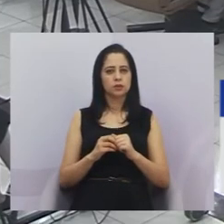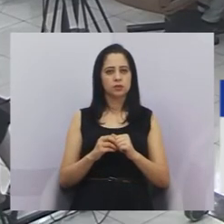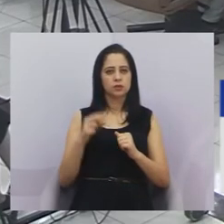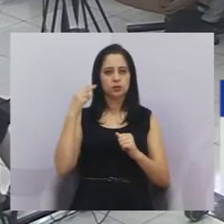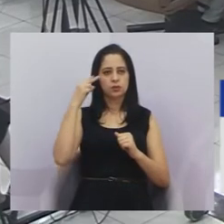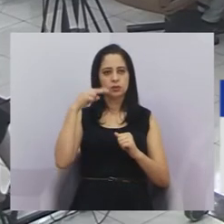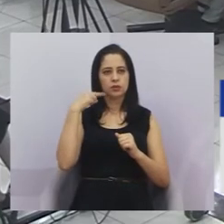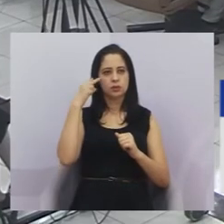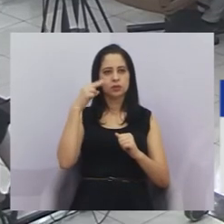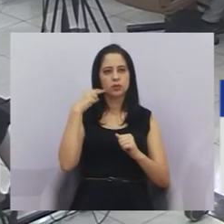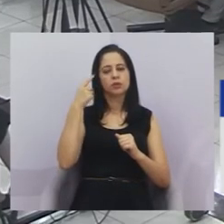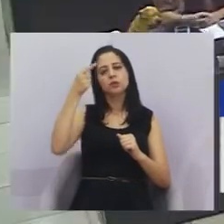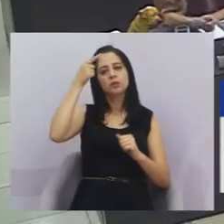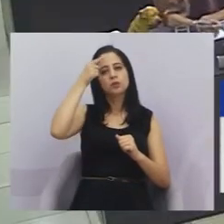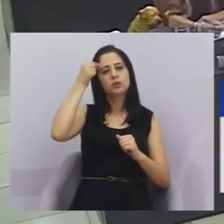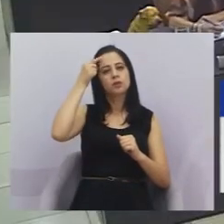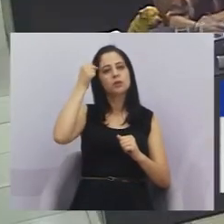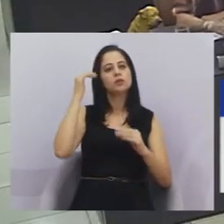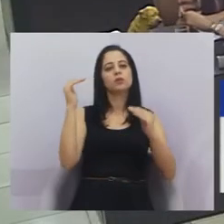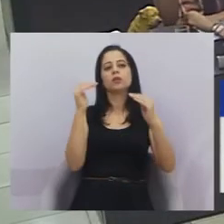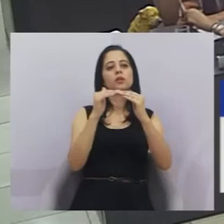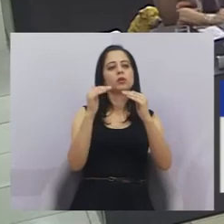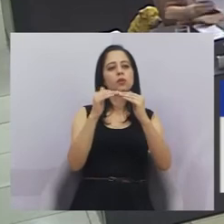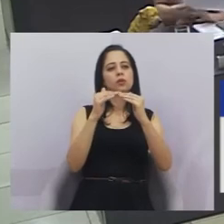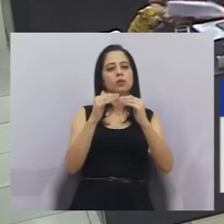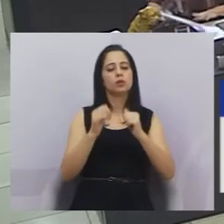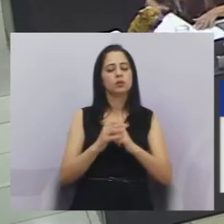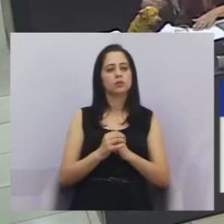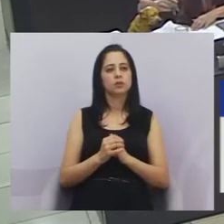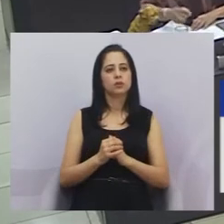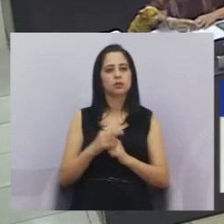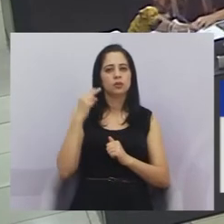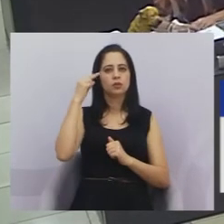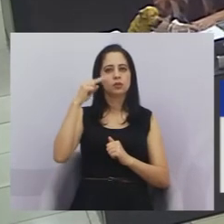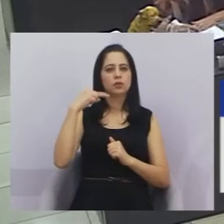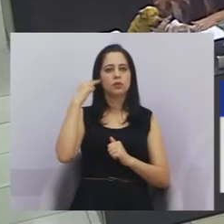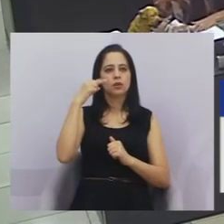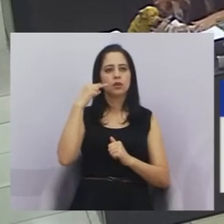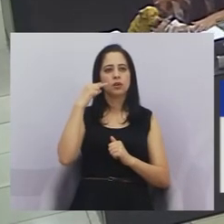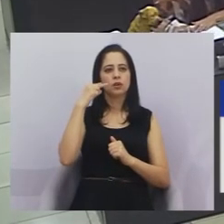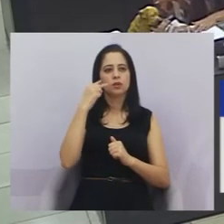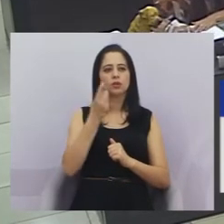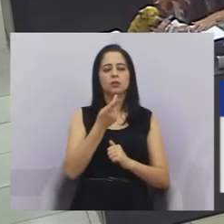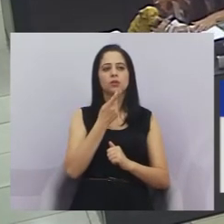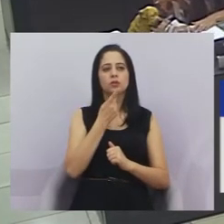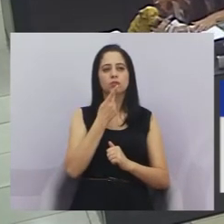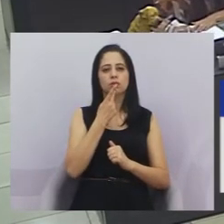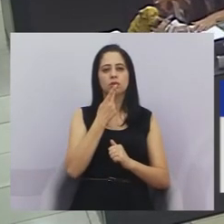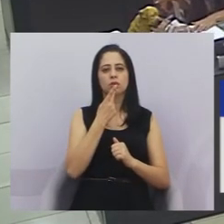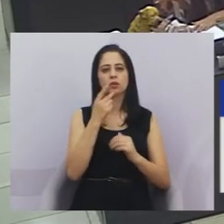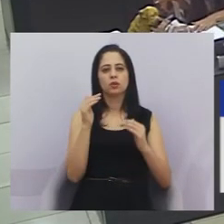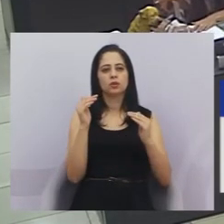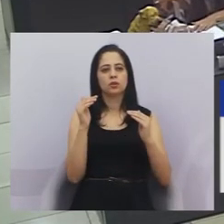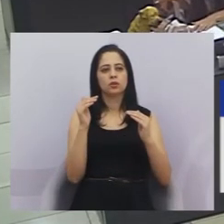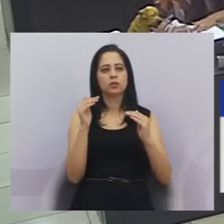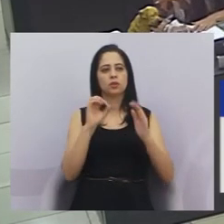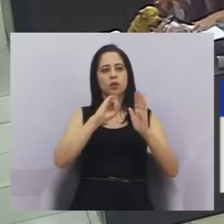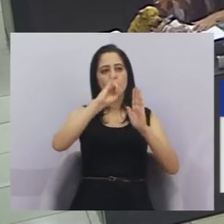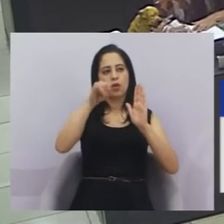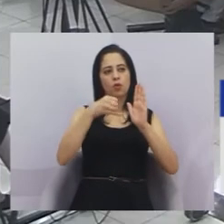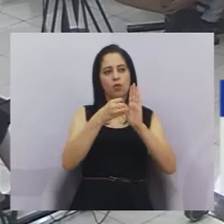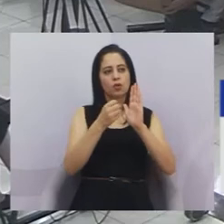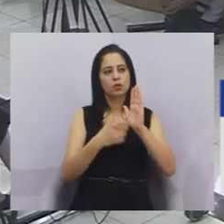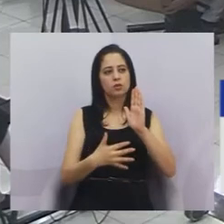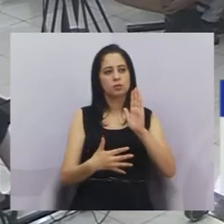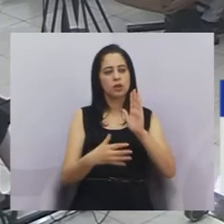Como vota o vereador Edgar Sasaki? Favorável. Como vota o vereador Hernani Barreto? Senhor presidente, justificando o